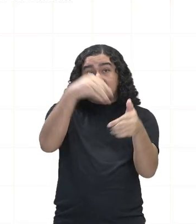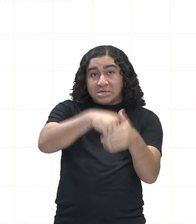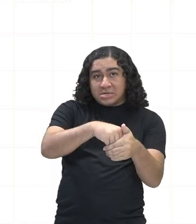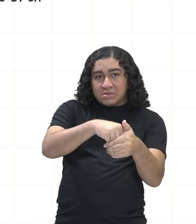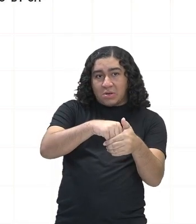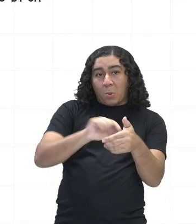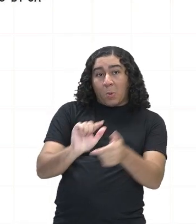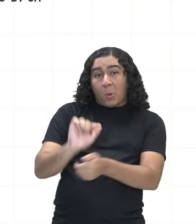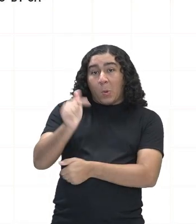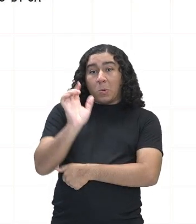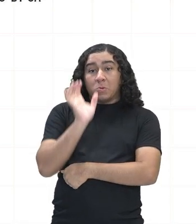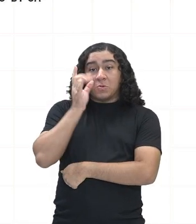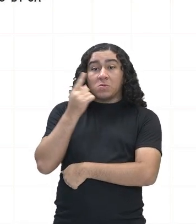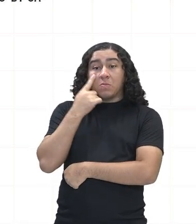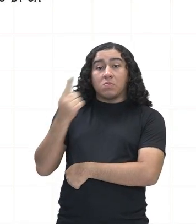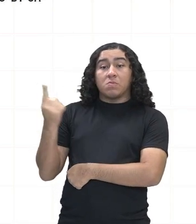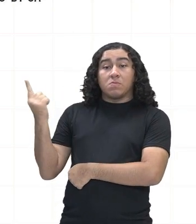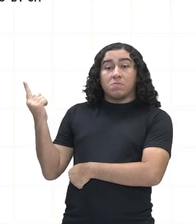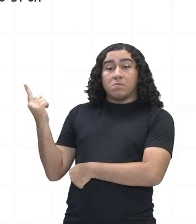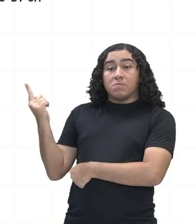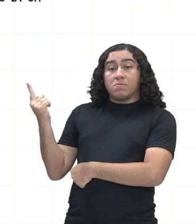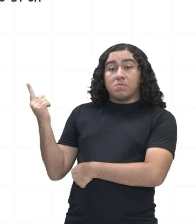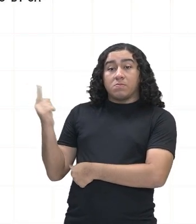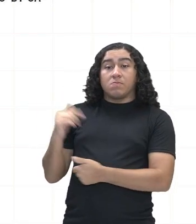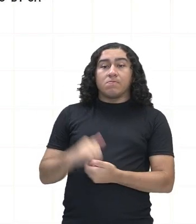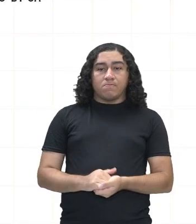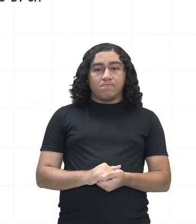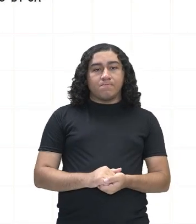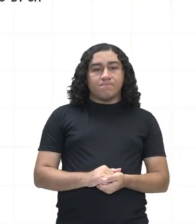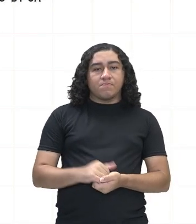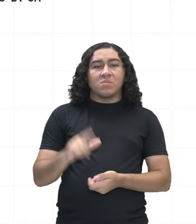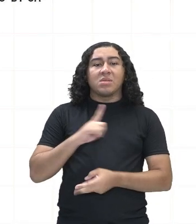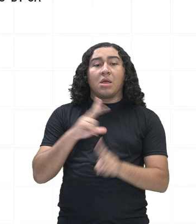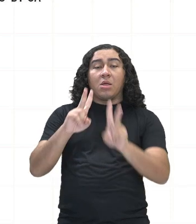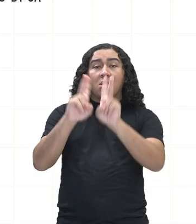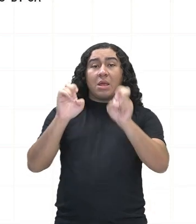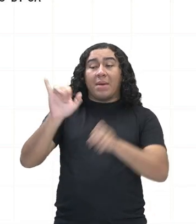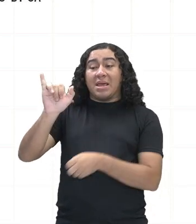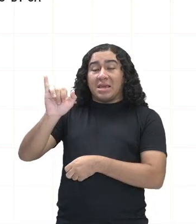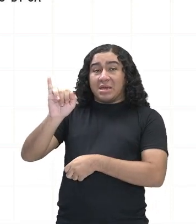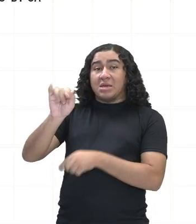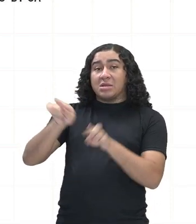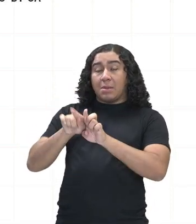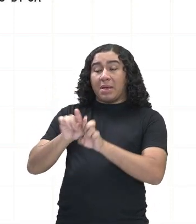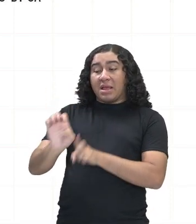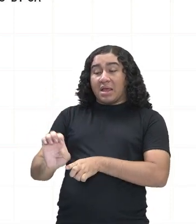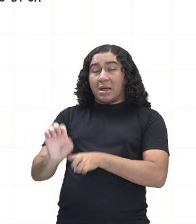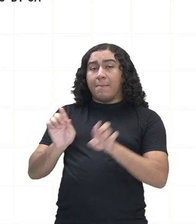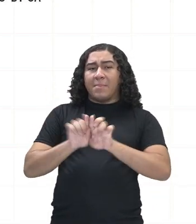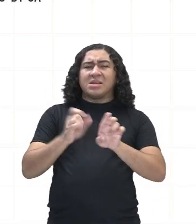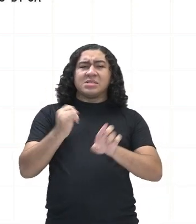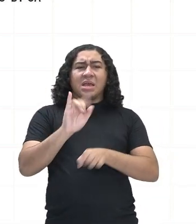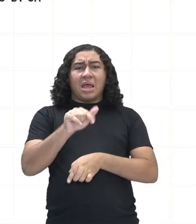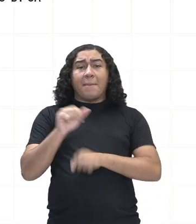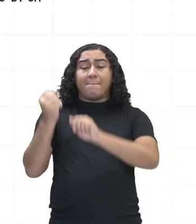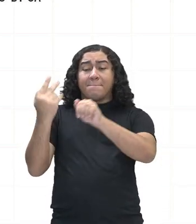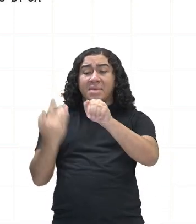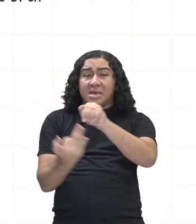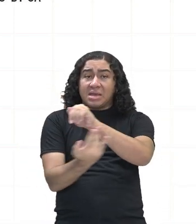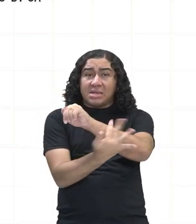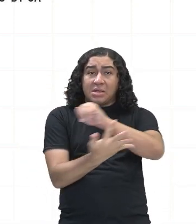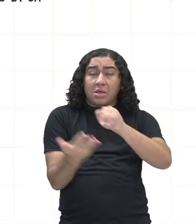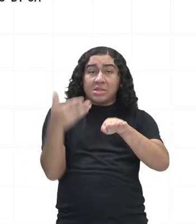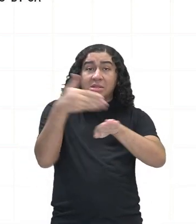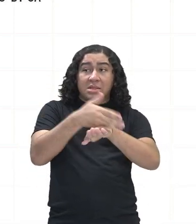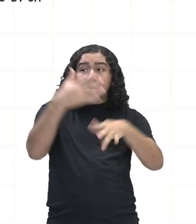ver aí nessa próxima tela, né? A gente falou aqui sobre emigração e imigração. Quando a gente fala de migração interna, é